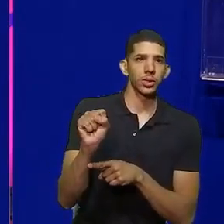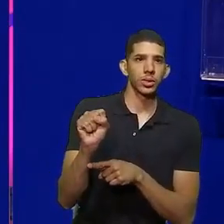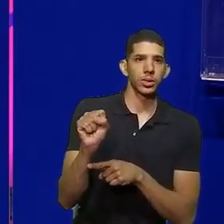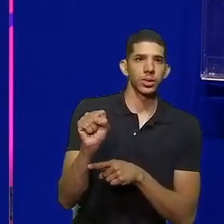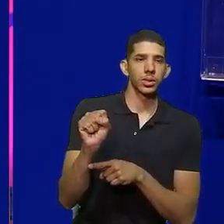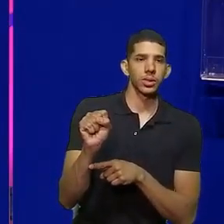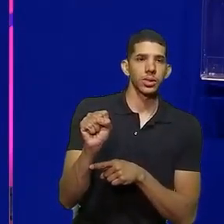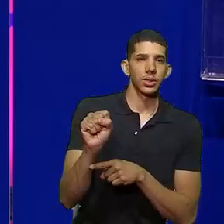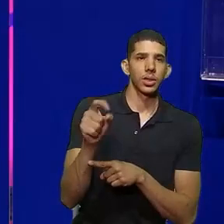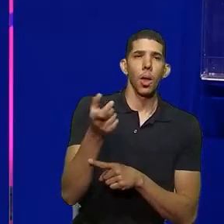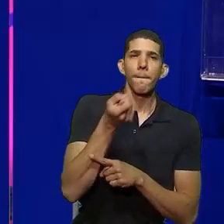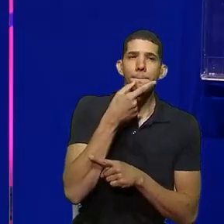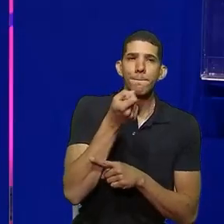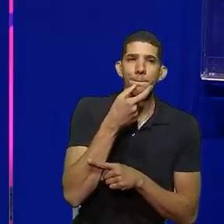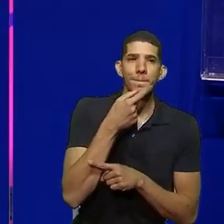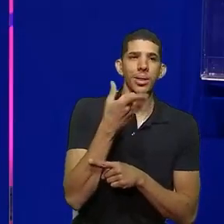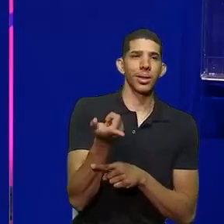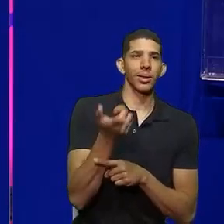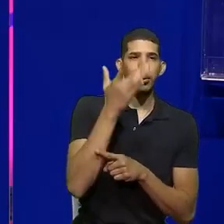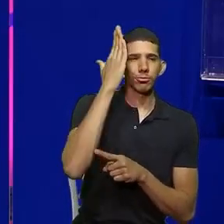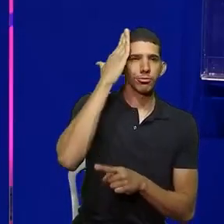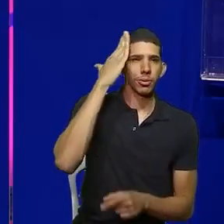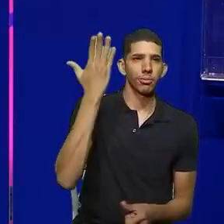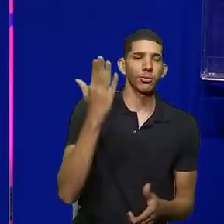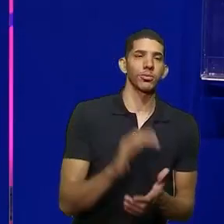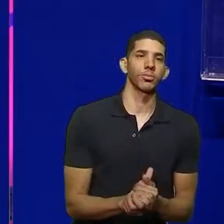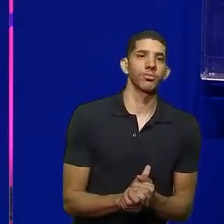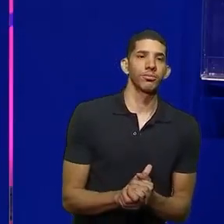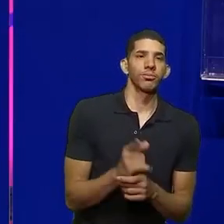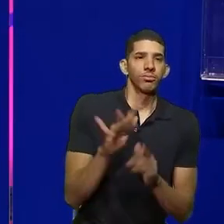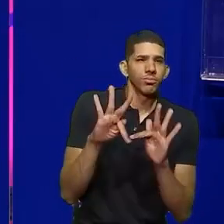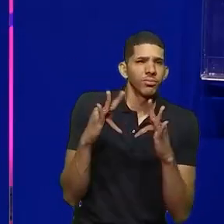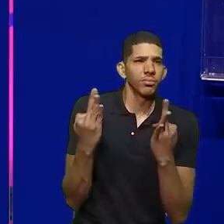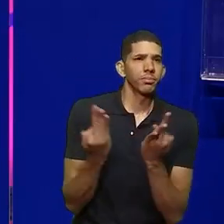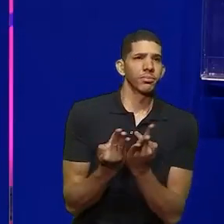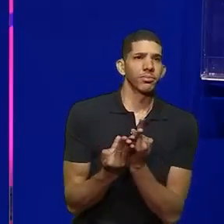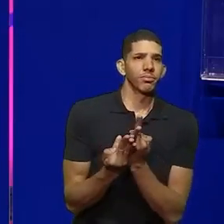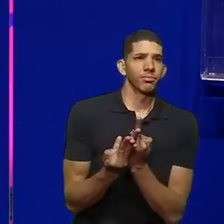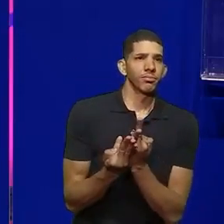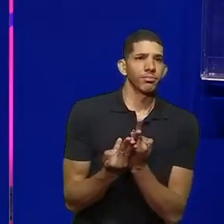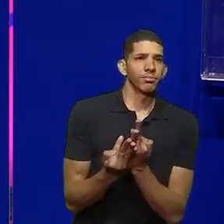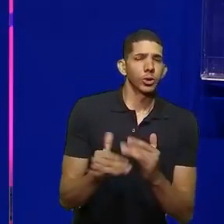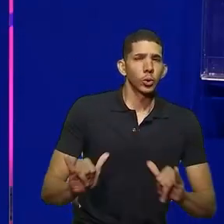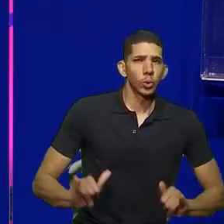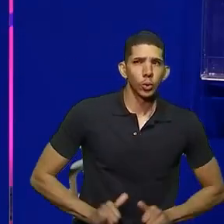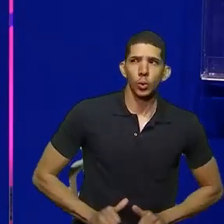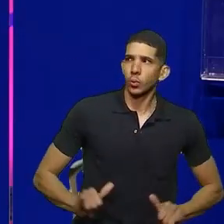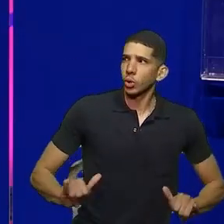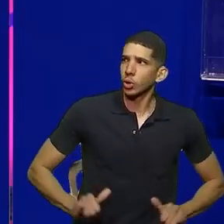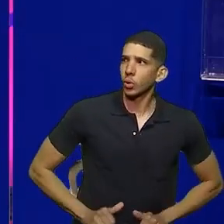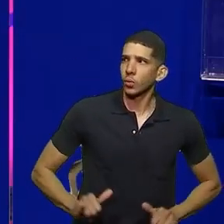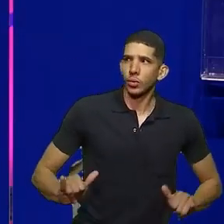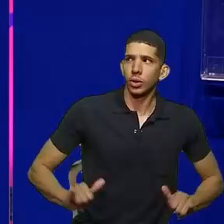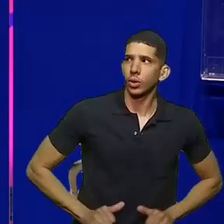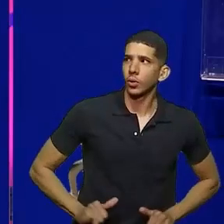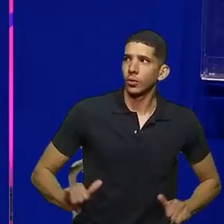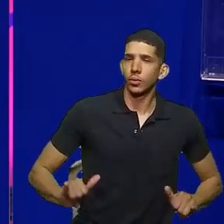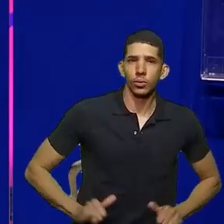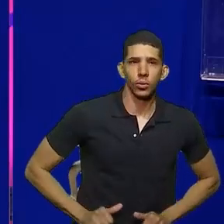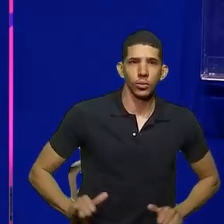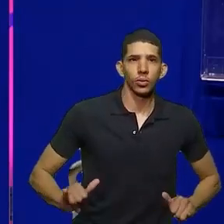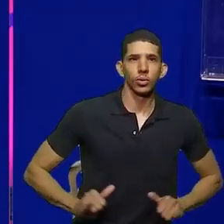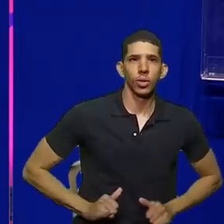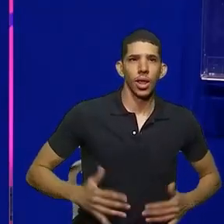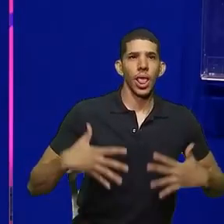sofrendo, porque perdeu um ente querido, mas, ao mesmo tempo, tinha aquela alegria, a gente